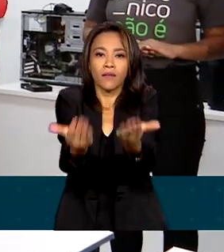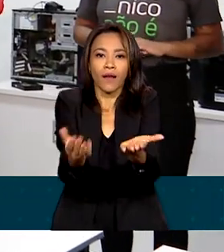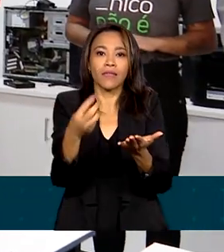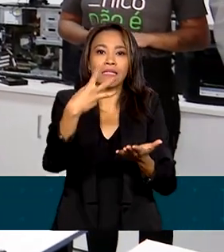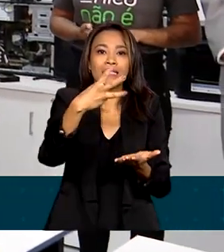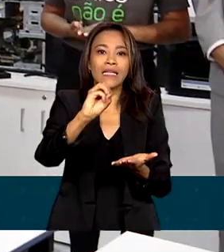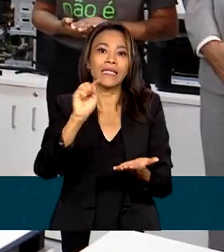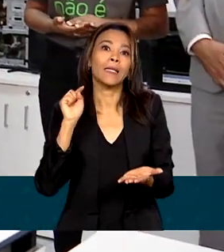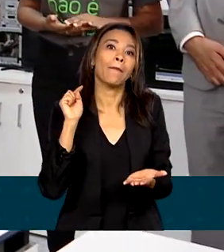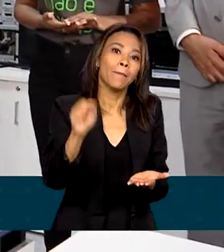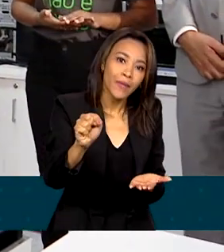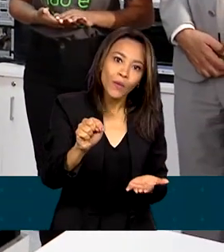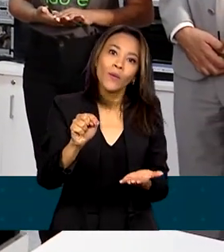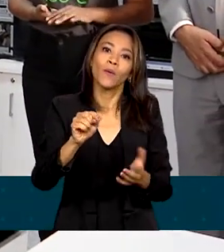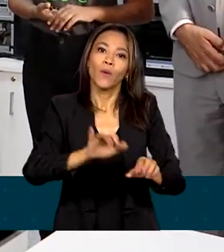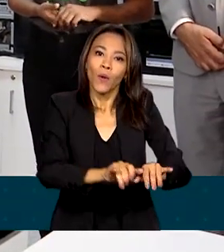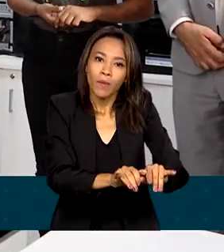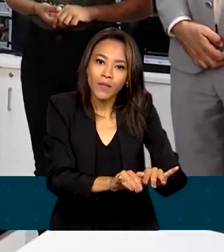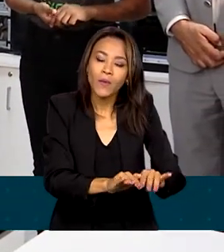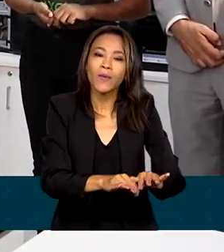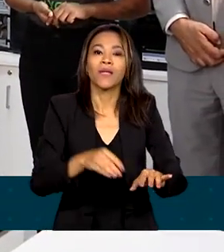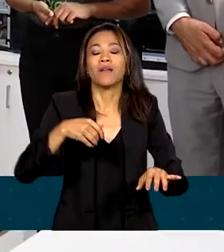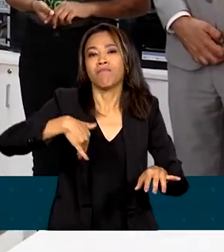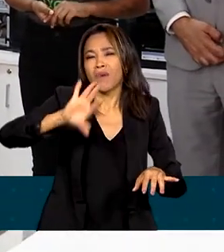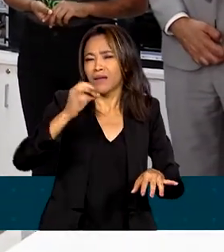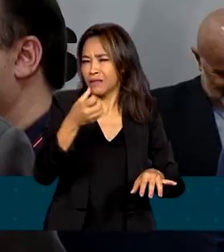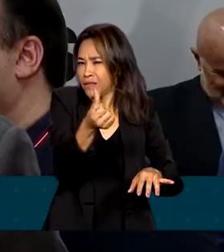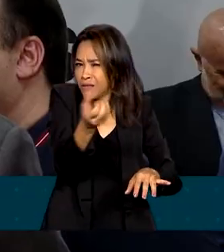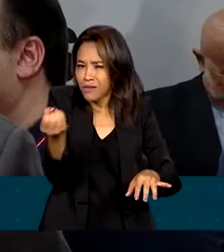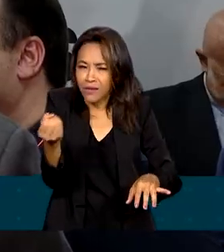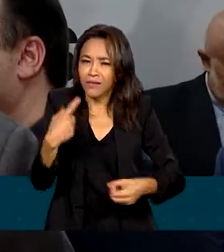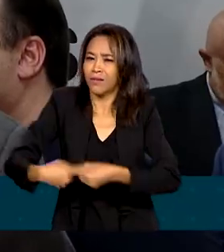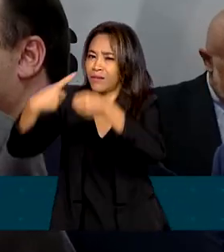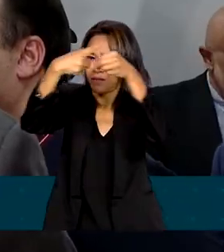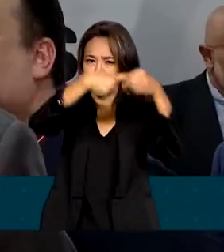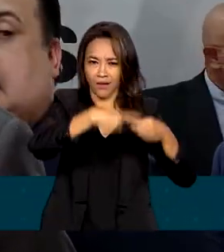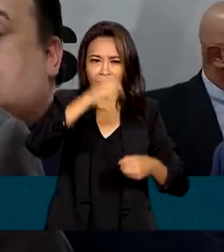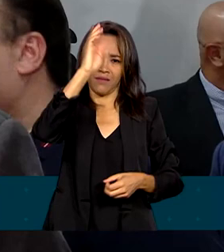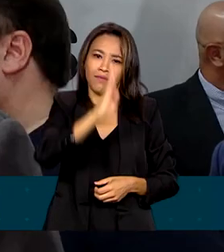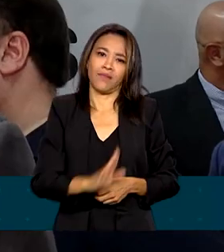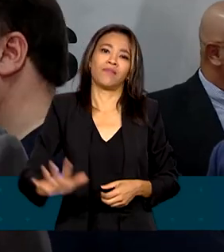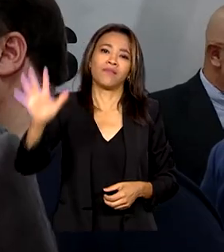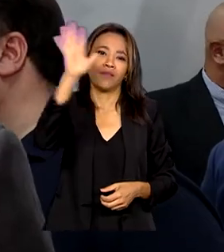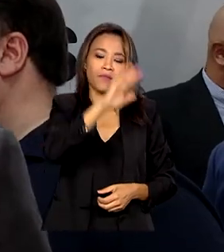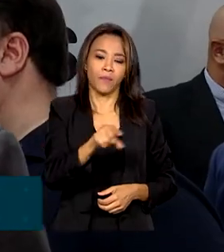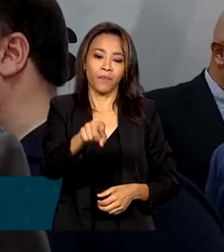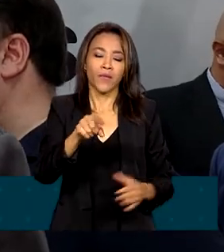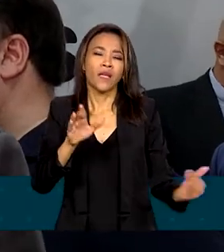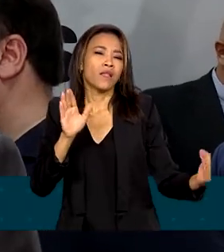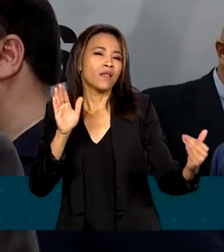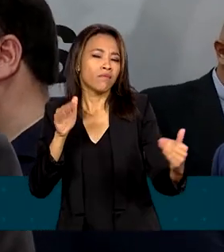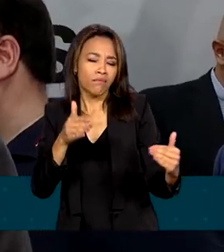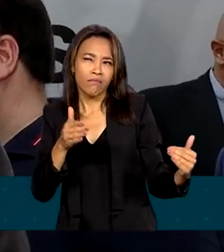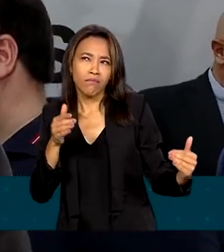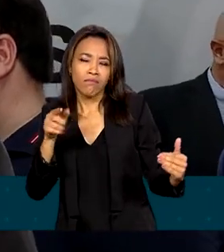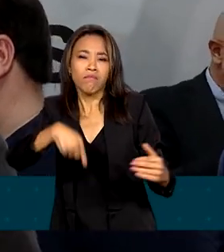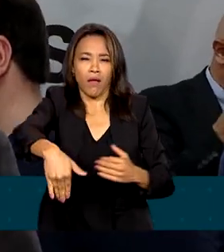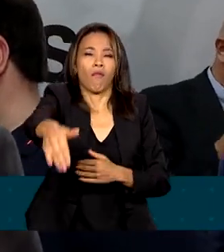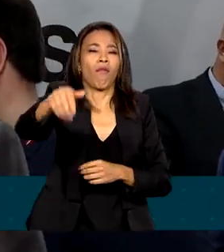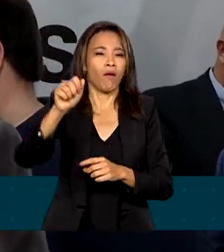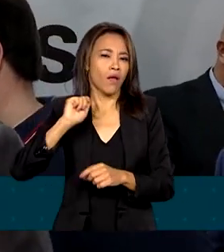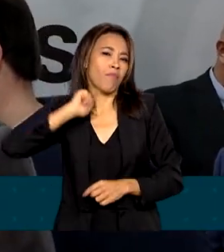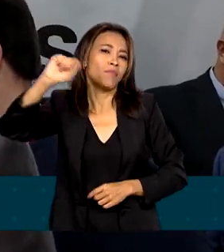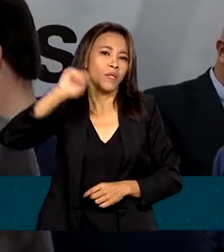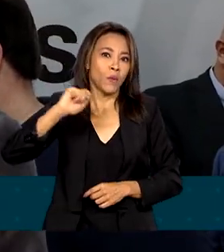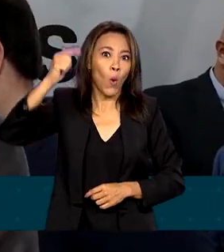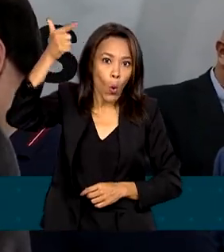para 694 cidades brasileiras. Dentro do mês de abril, nós vamos estar assinando termos para novos centros como esse